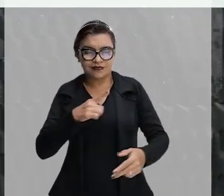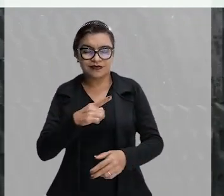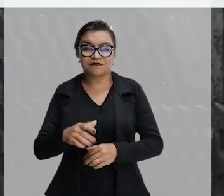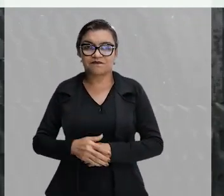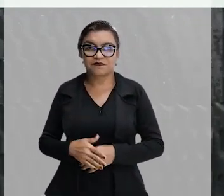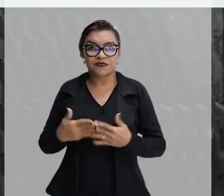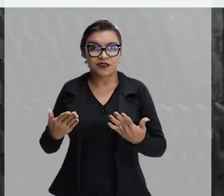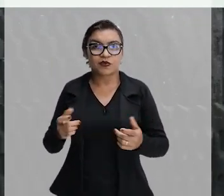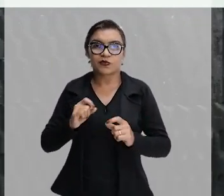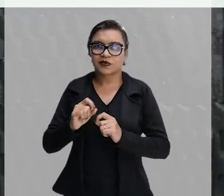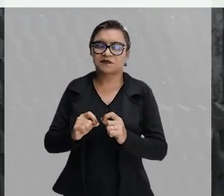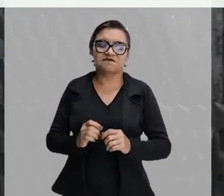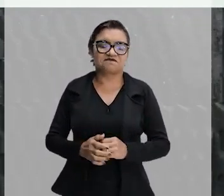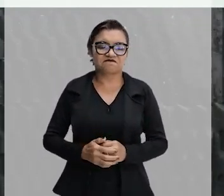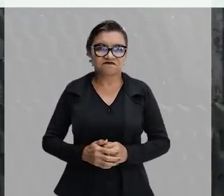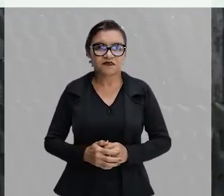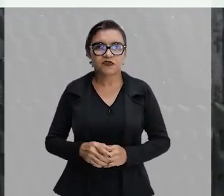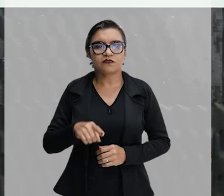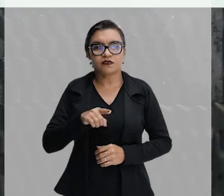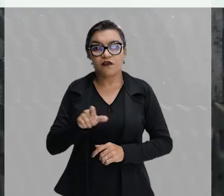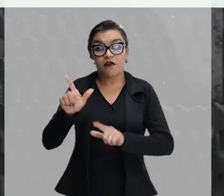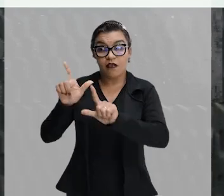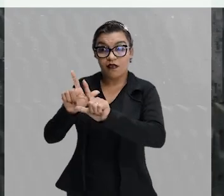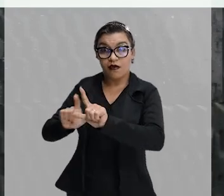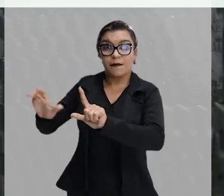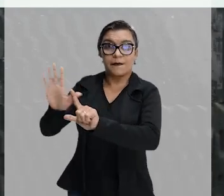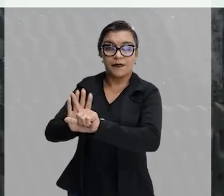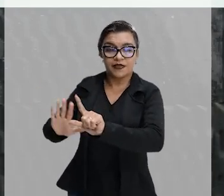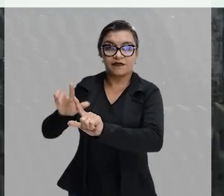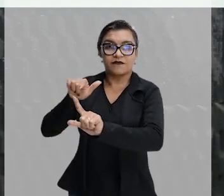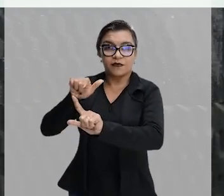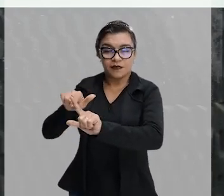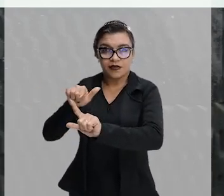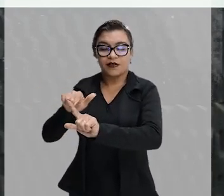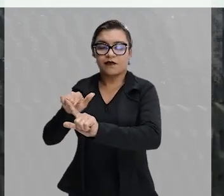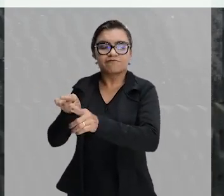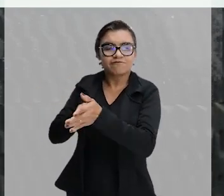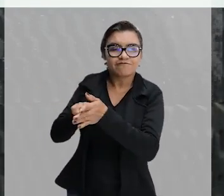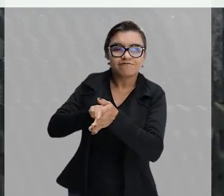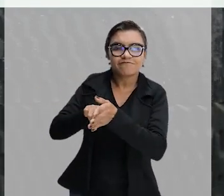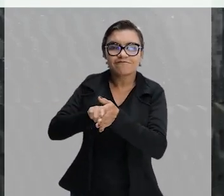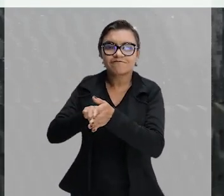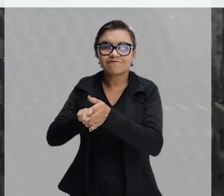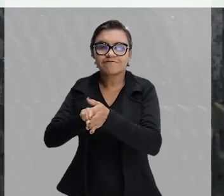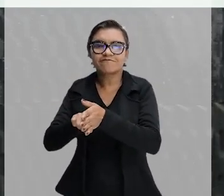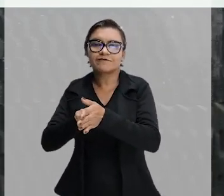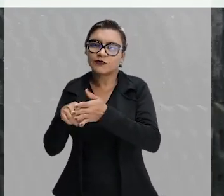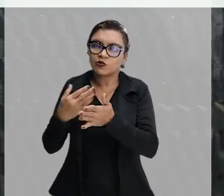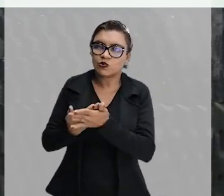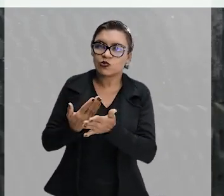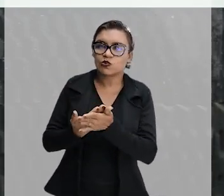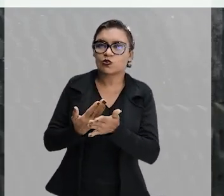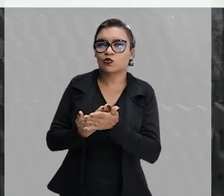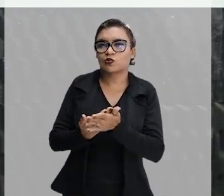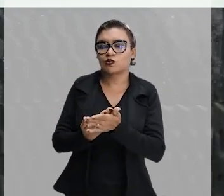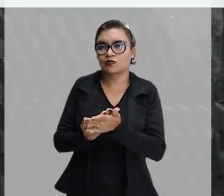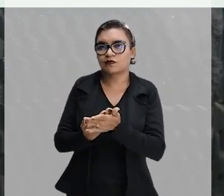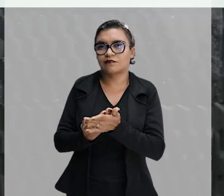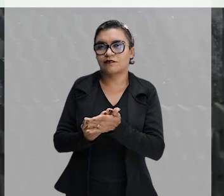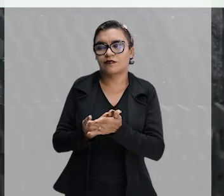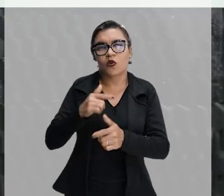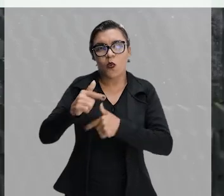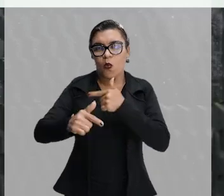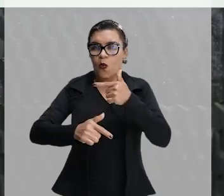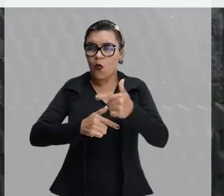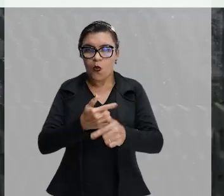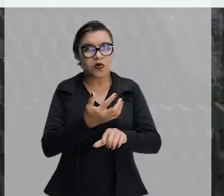Então ficamos assim, você vai lá na plataforma Gonçalves Dias, vai fazer a sua pesquisa sobre a aula e as demais